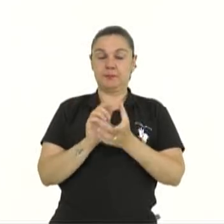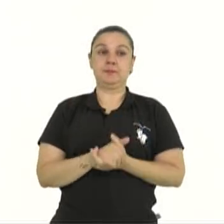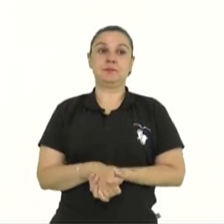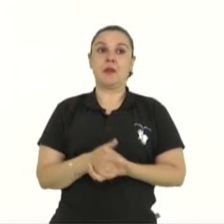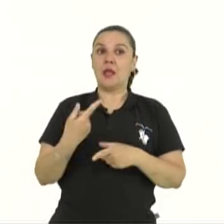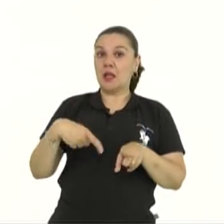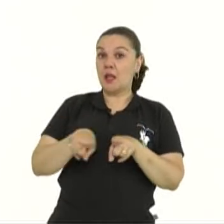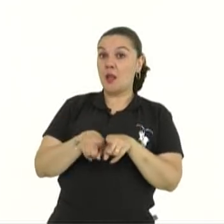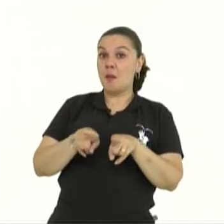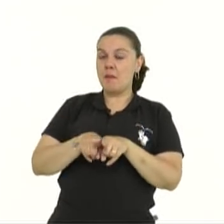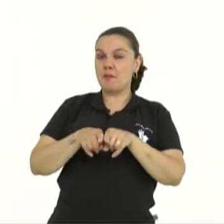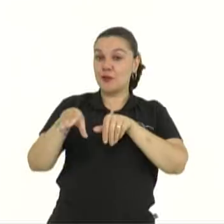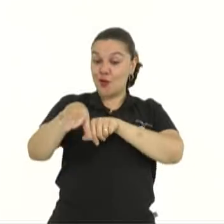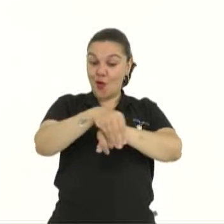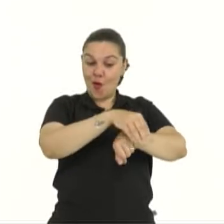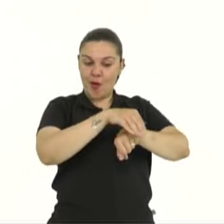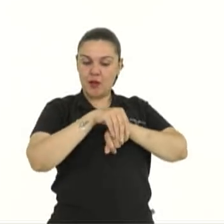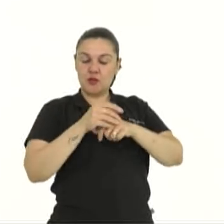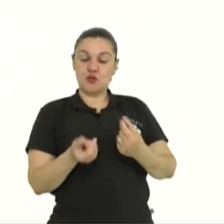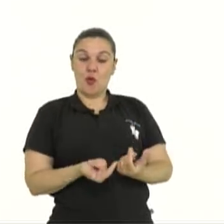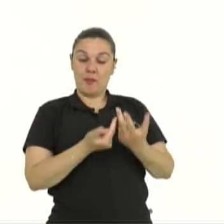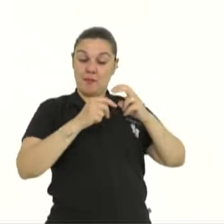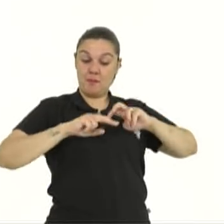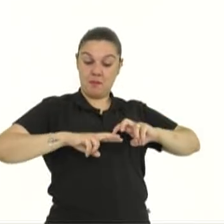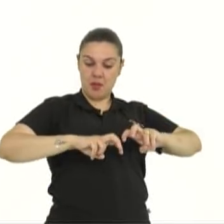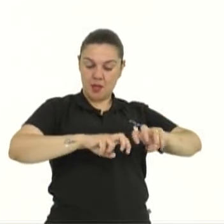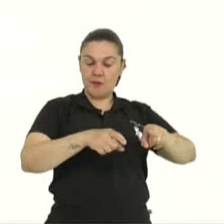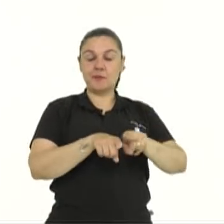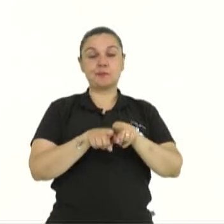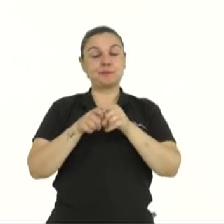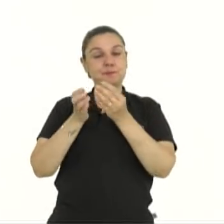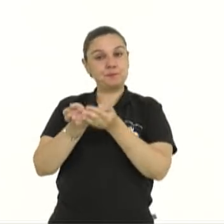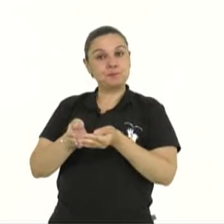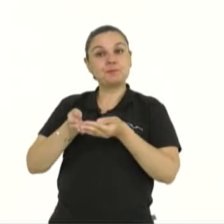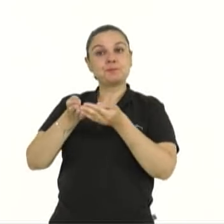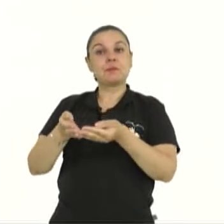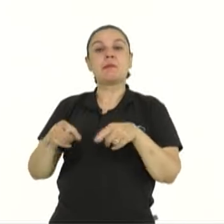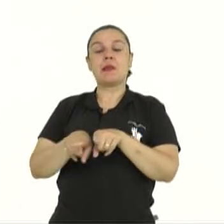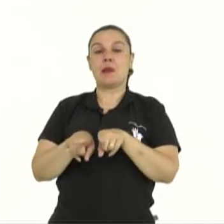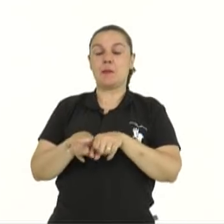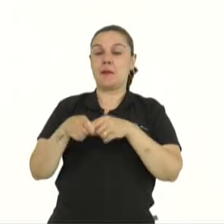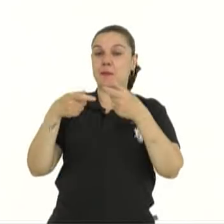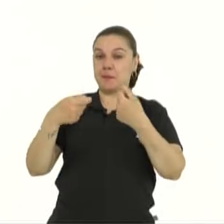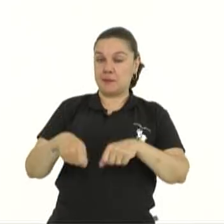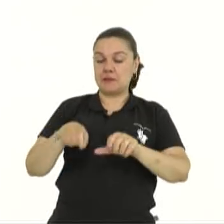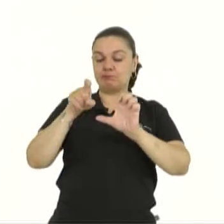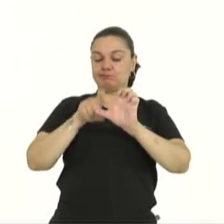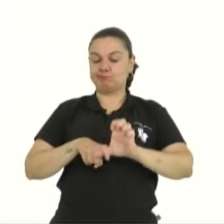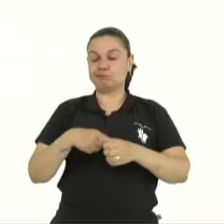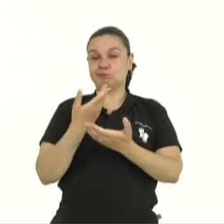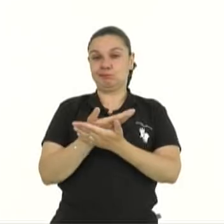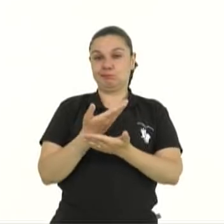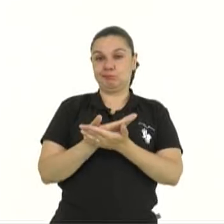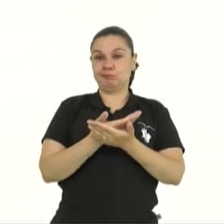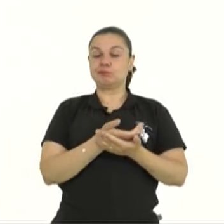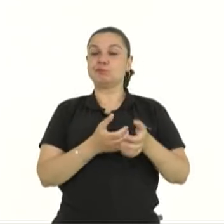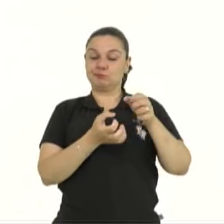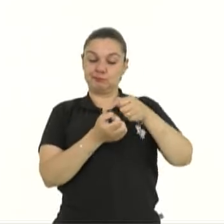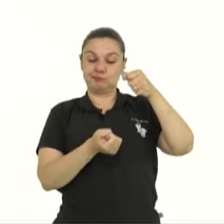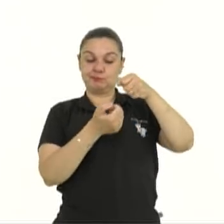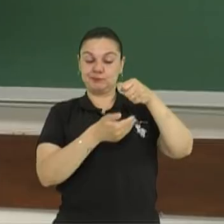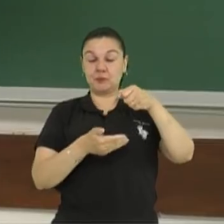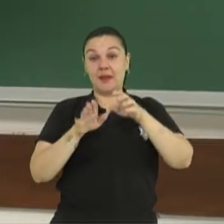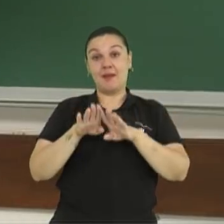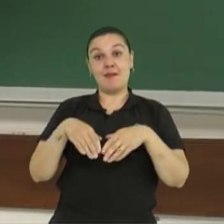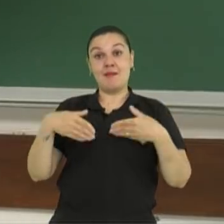as riquezas minerais e até a navegação depende de estudos cartográficos. Então, a cartografia ela vai